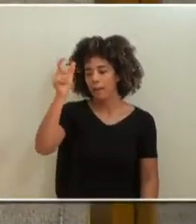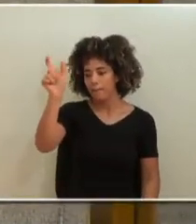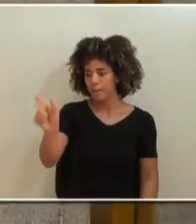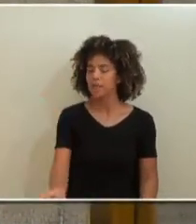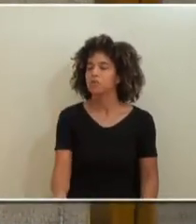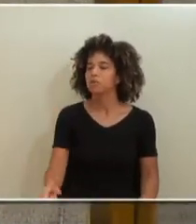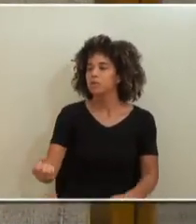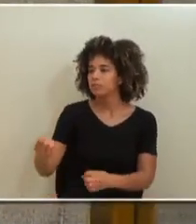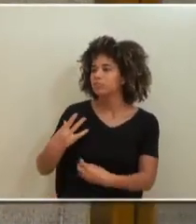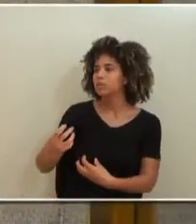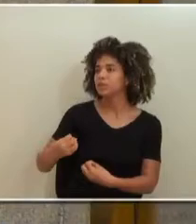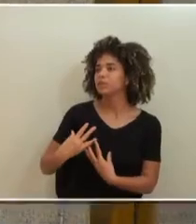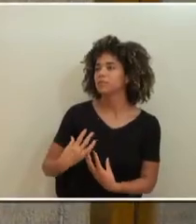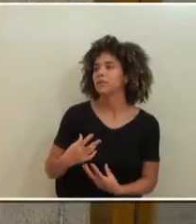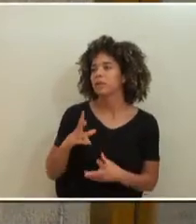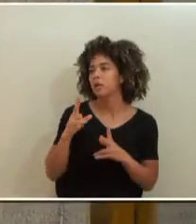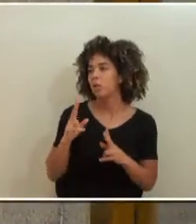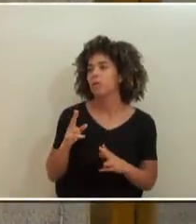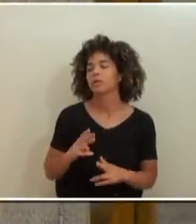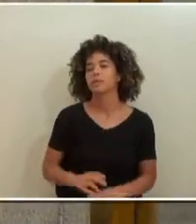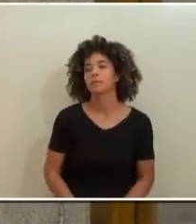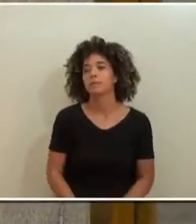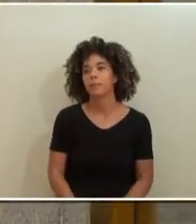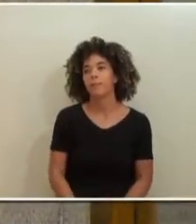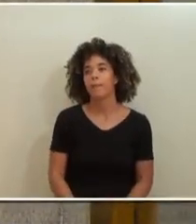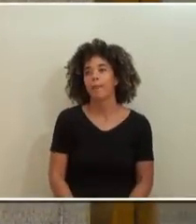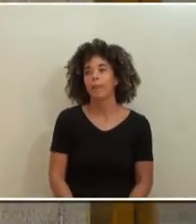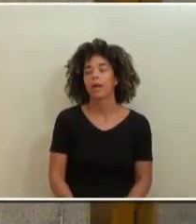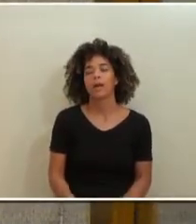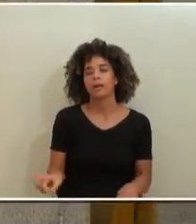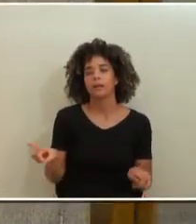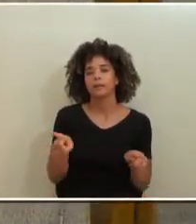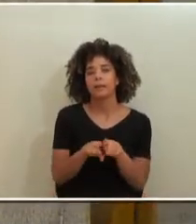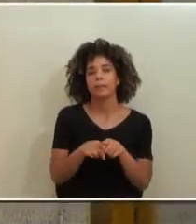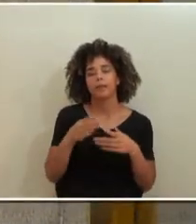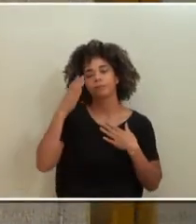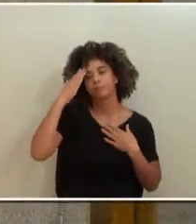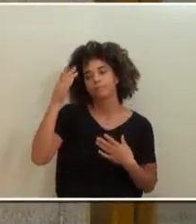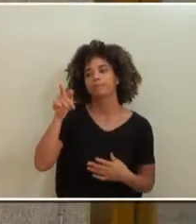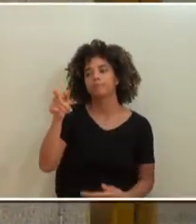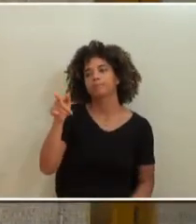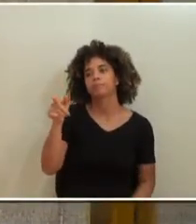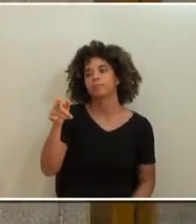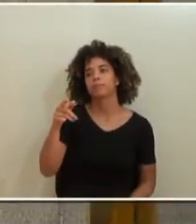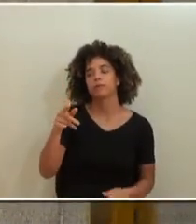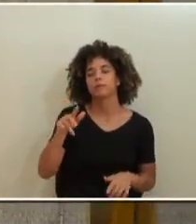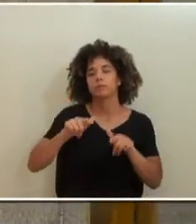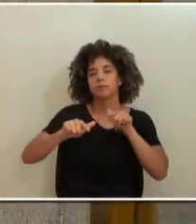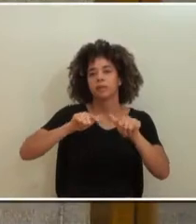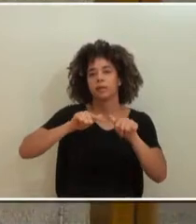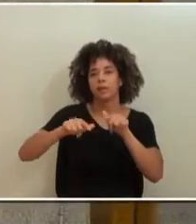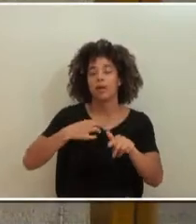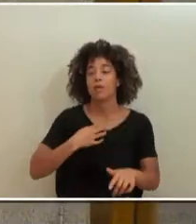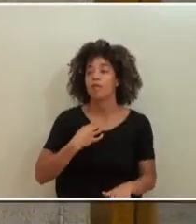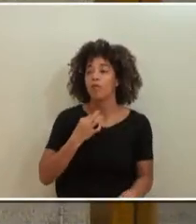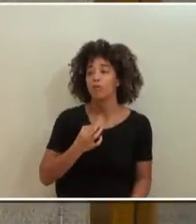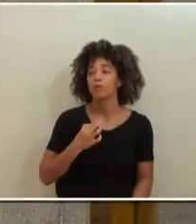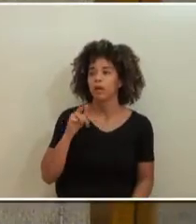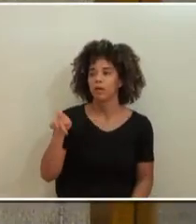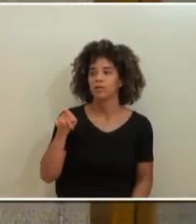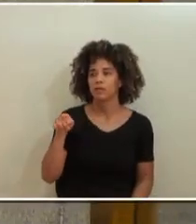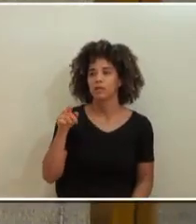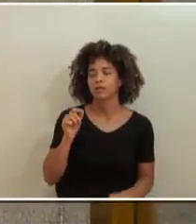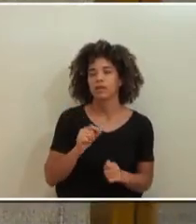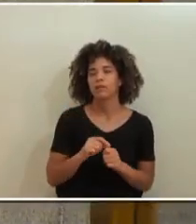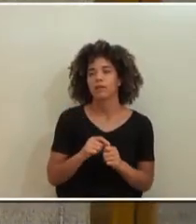Kiko pelo trabalho voluntário que ele faz. Tenho certeza, conhecendo um pouco o Kiko,